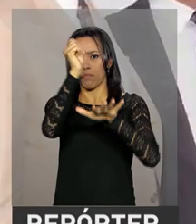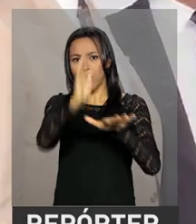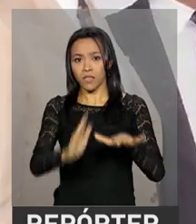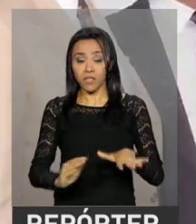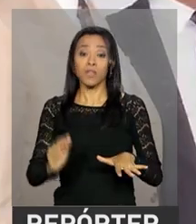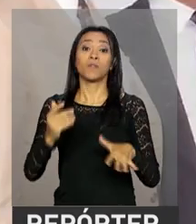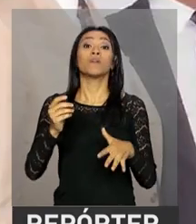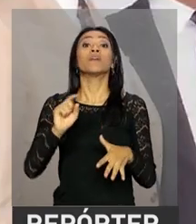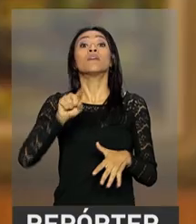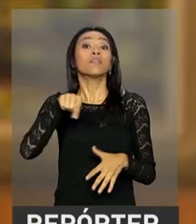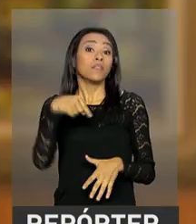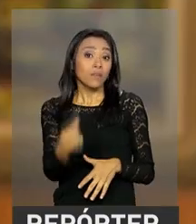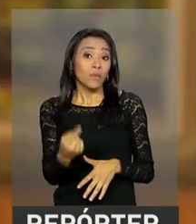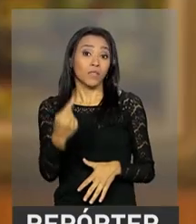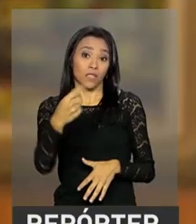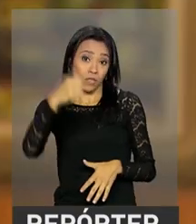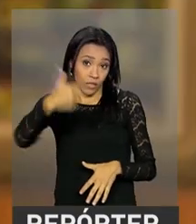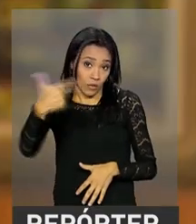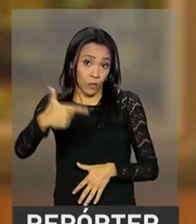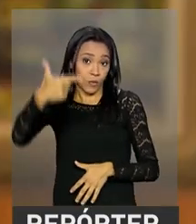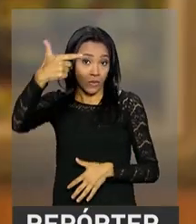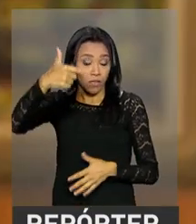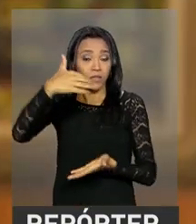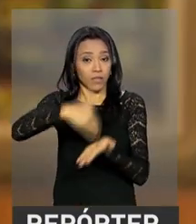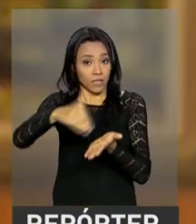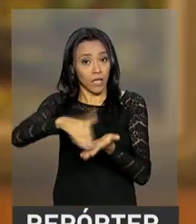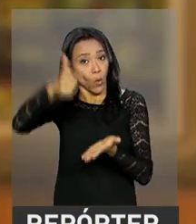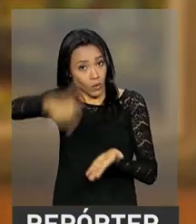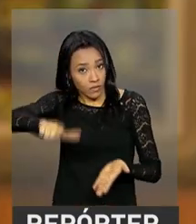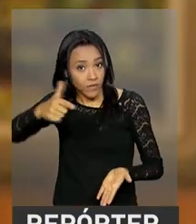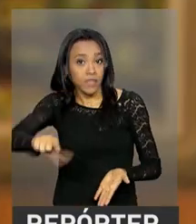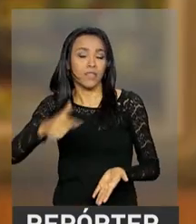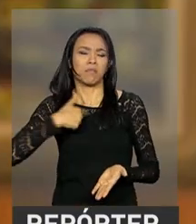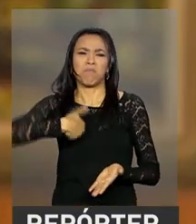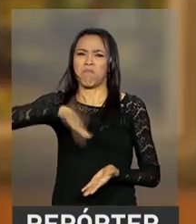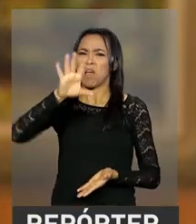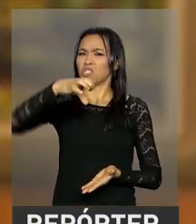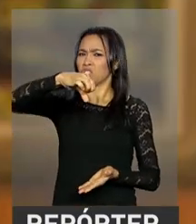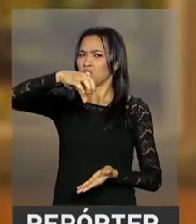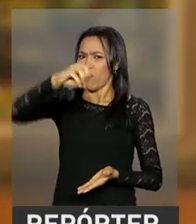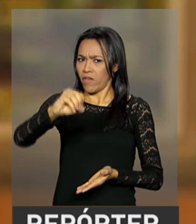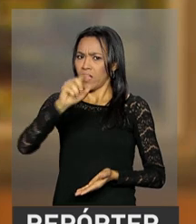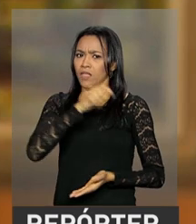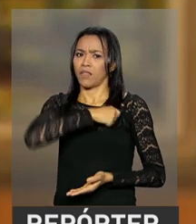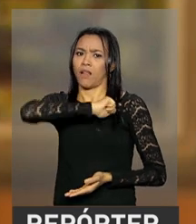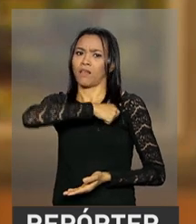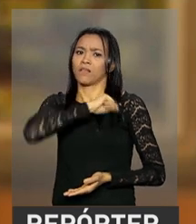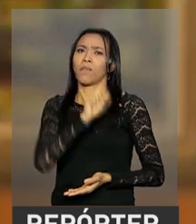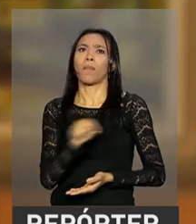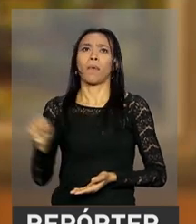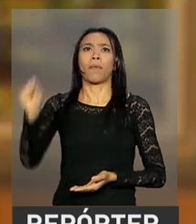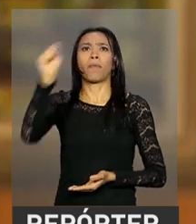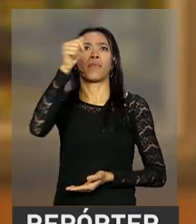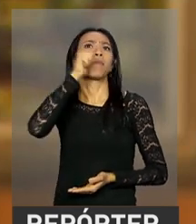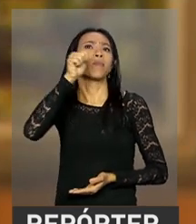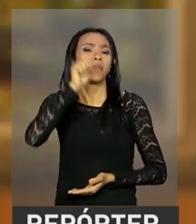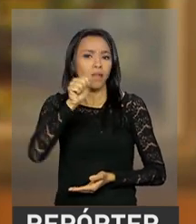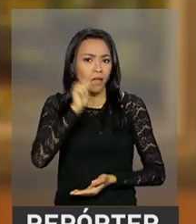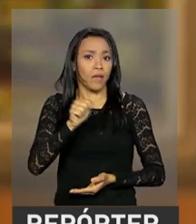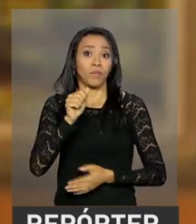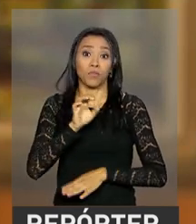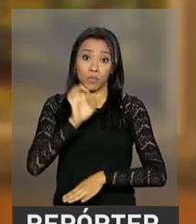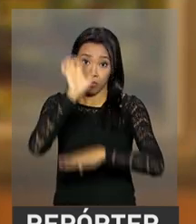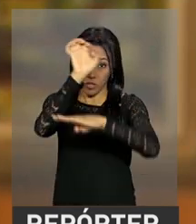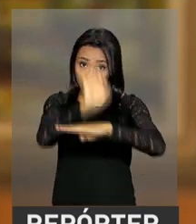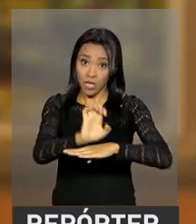segunda oportunidade em que fui secretário da Segurança, havia mais de 90 delegacias da mulher espalhadas por todo o